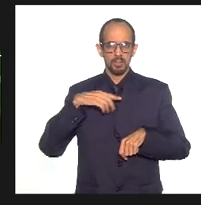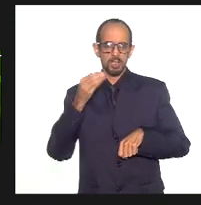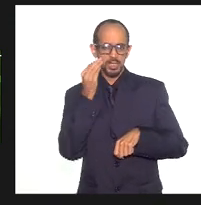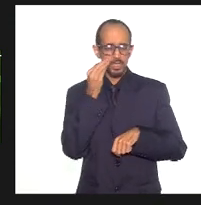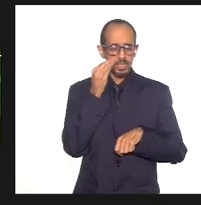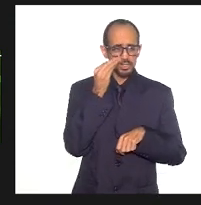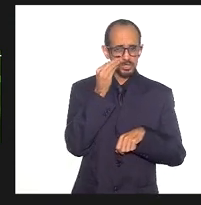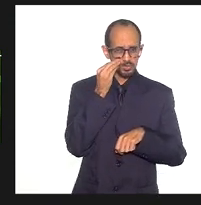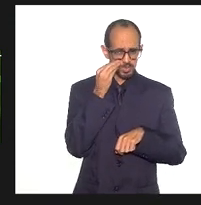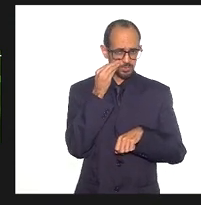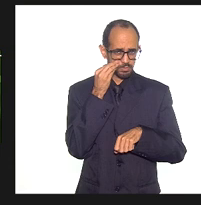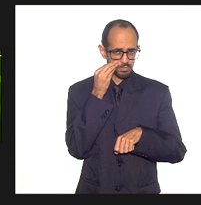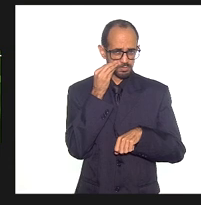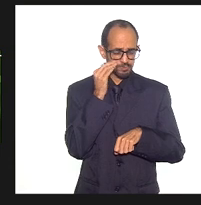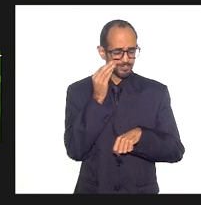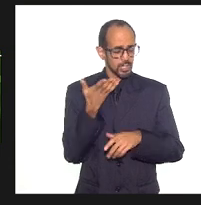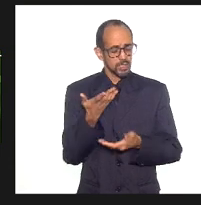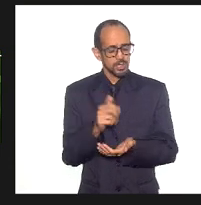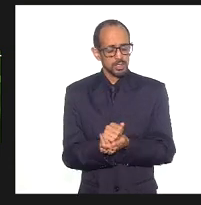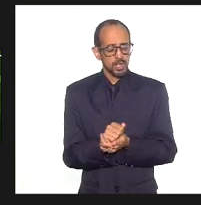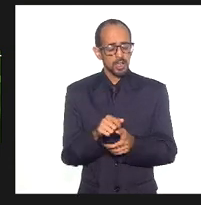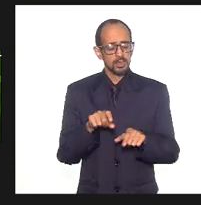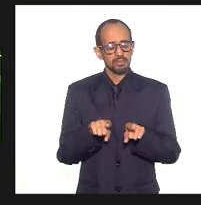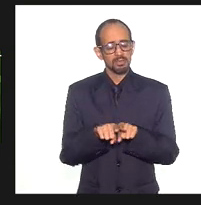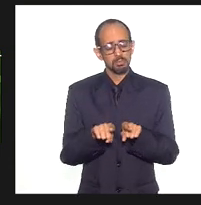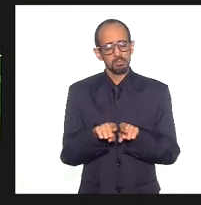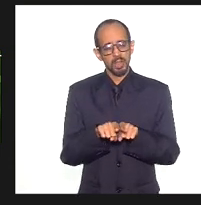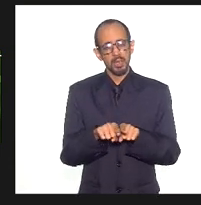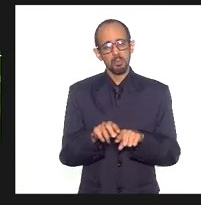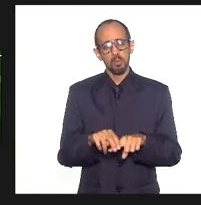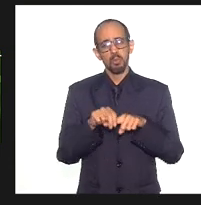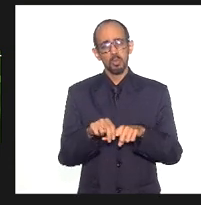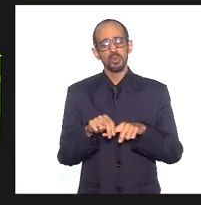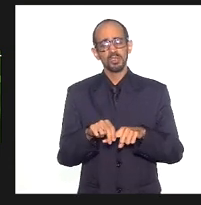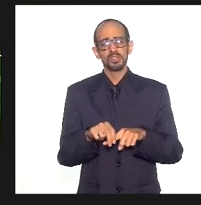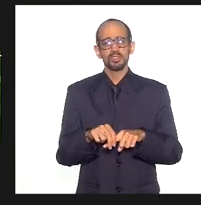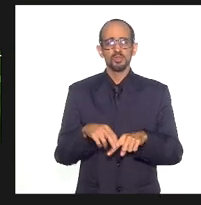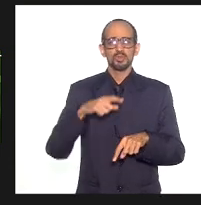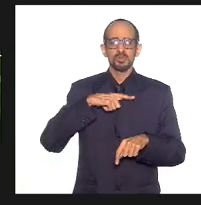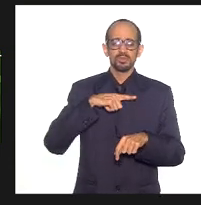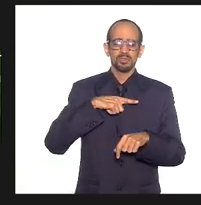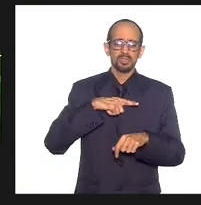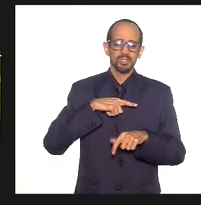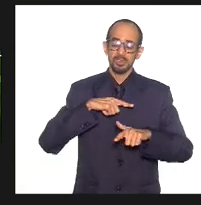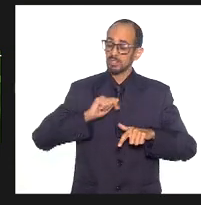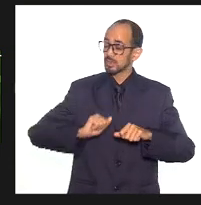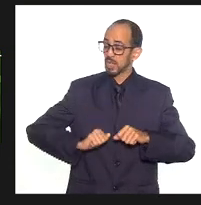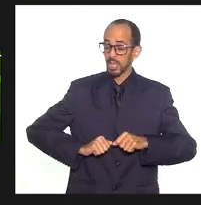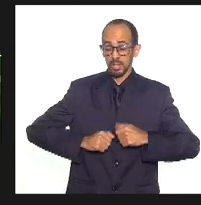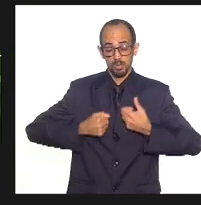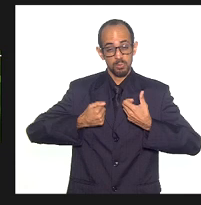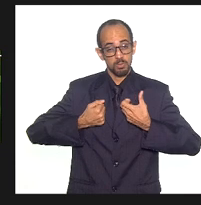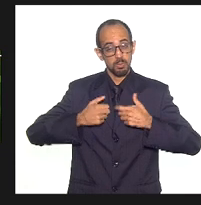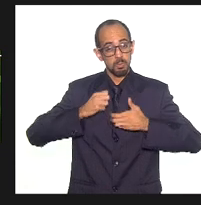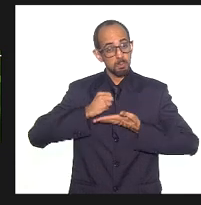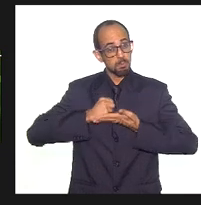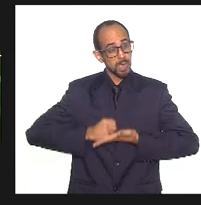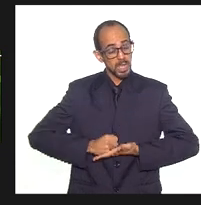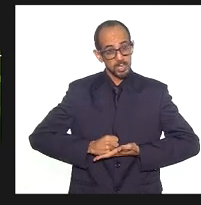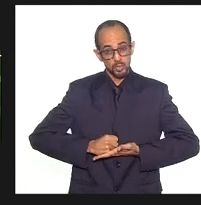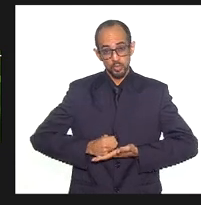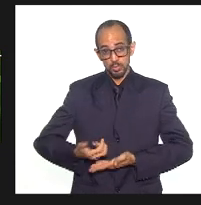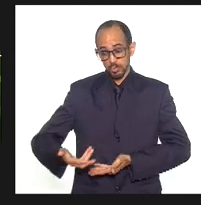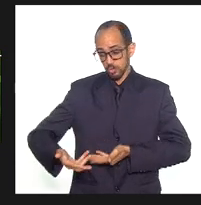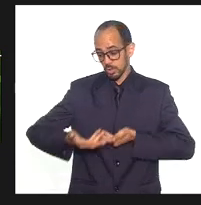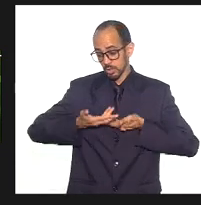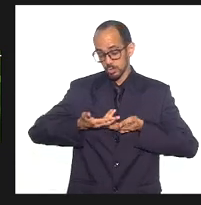isso. Consequentemente, há, na percepção da empresa, uma sobrecarga das equipes de atendimento à fiscalização, porque são